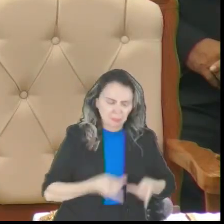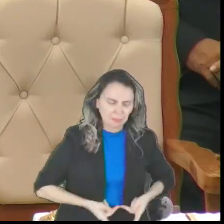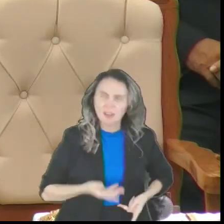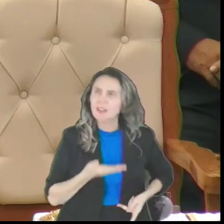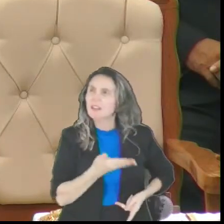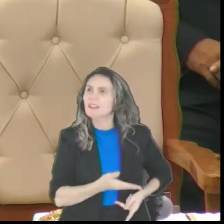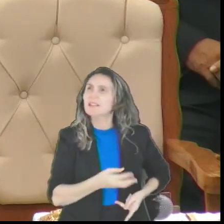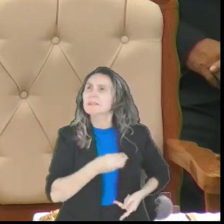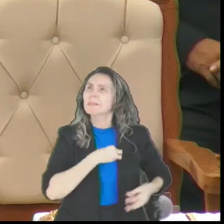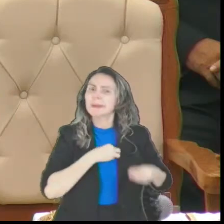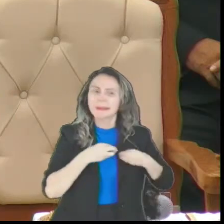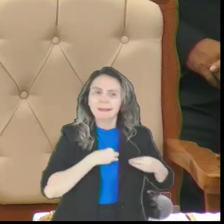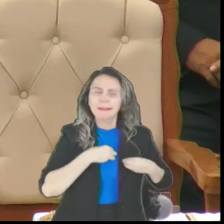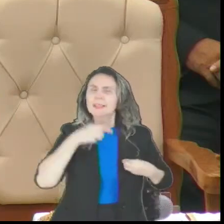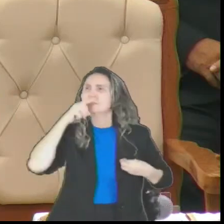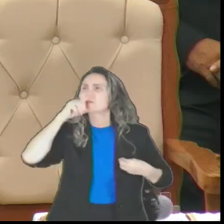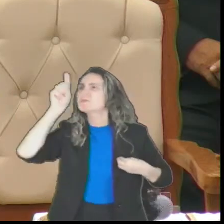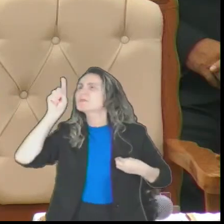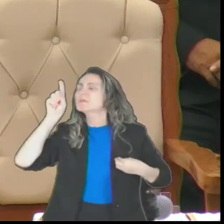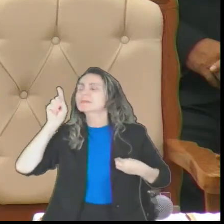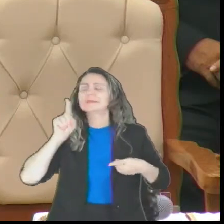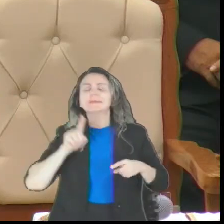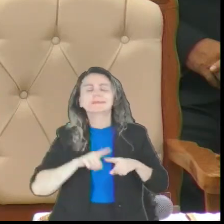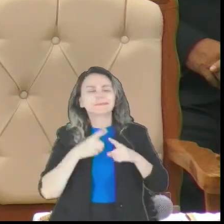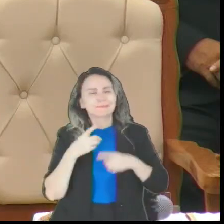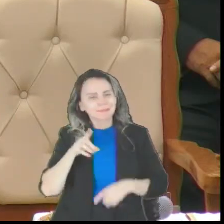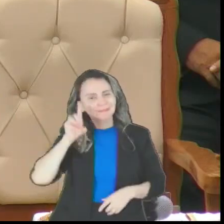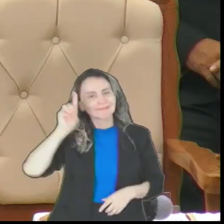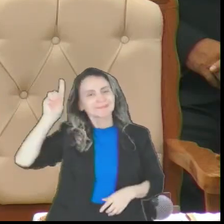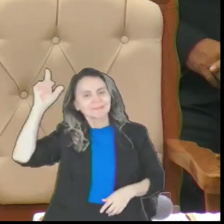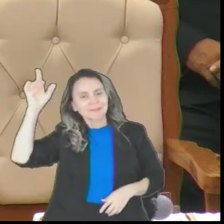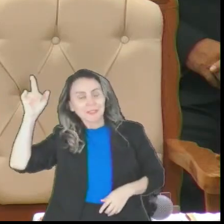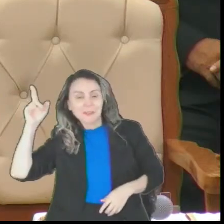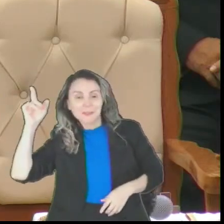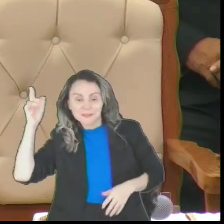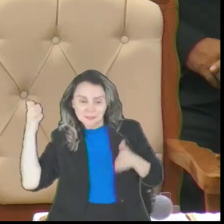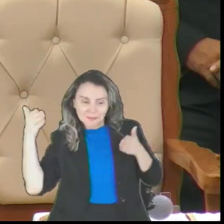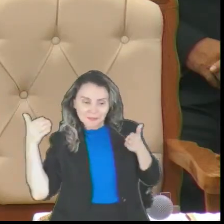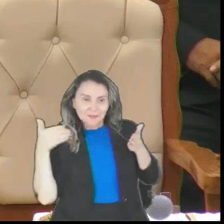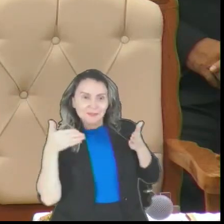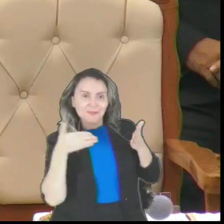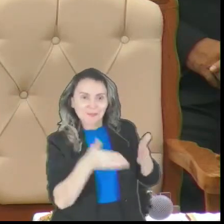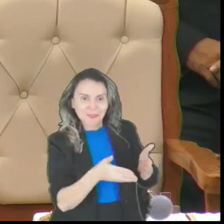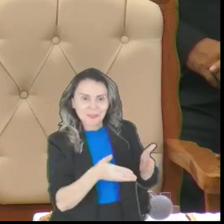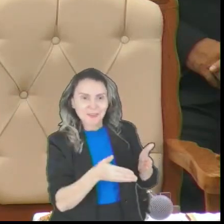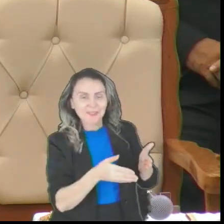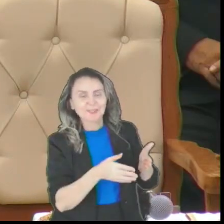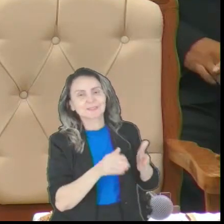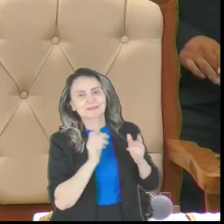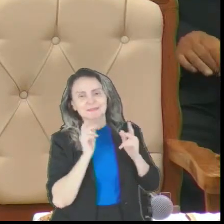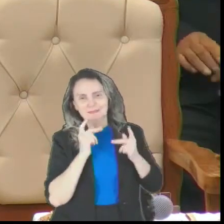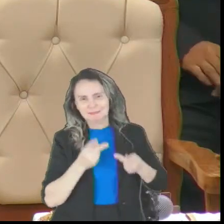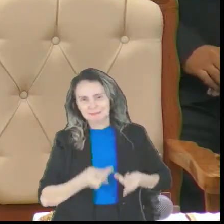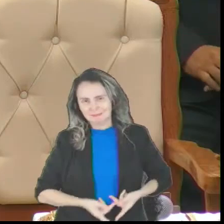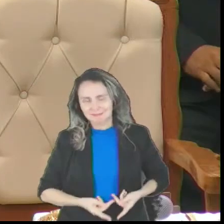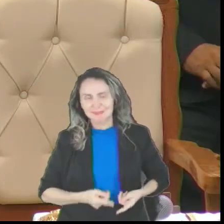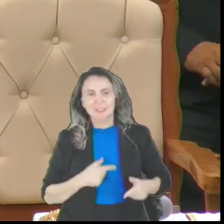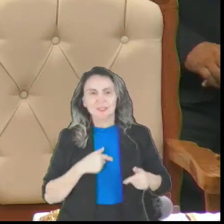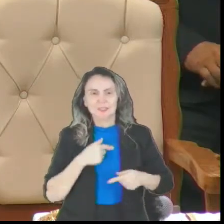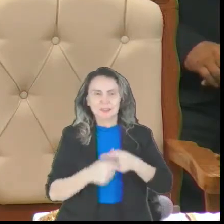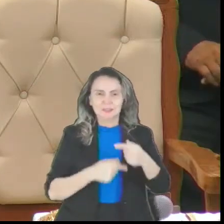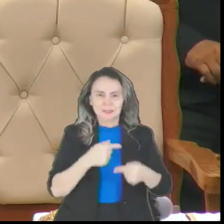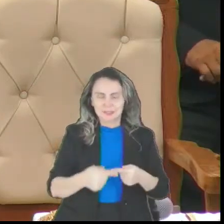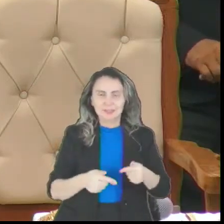que virou as costas, mas tu tens se preocupado com o homem. E a geração adâmica, do Adamá, que